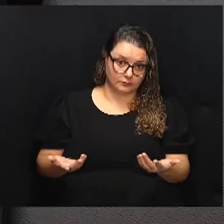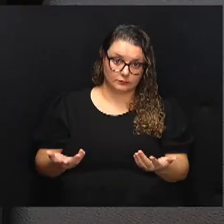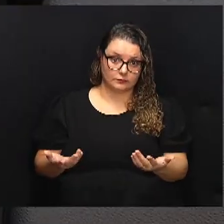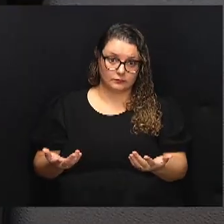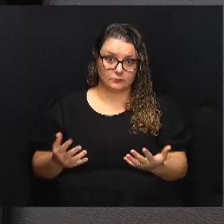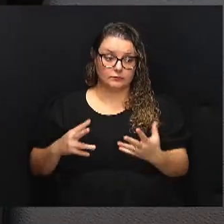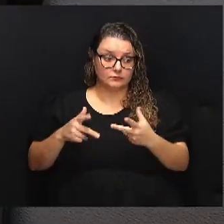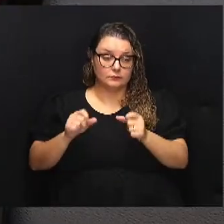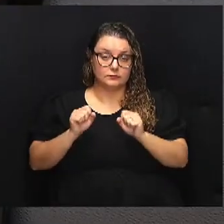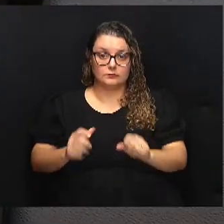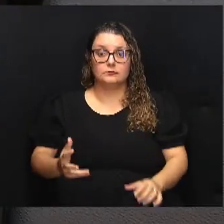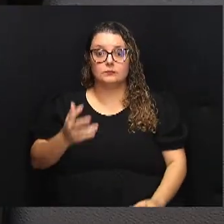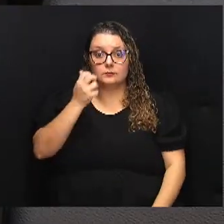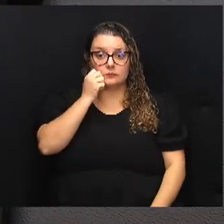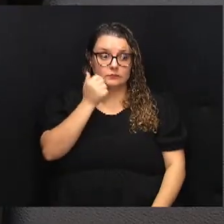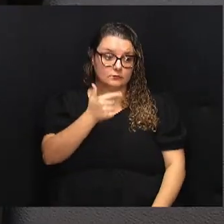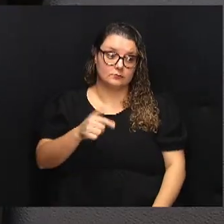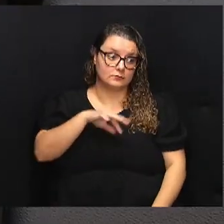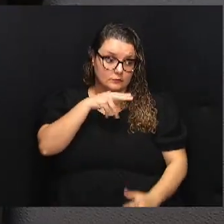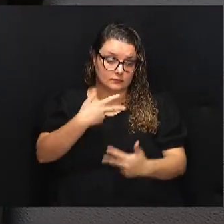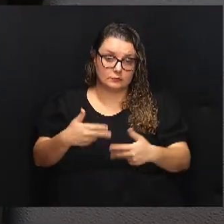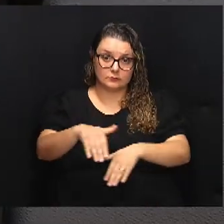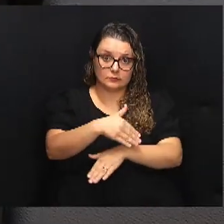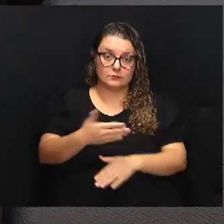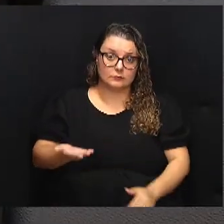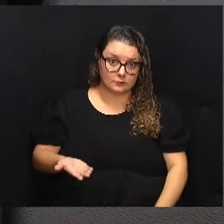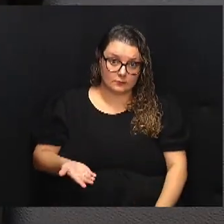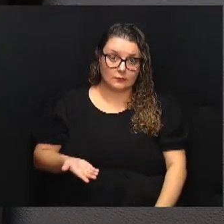mundo pudesse adotar um animal, não tinha animal na rua.